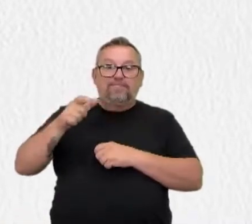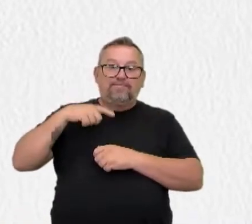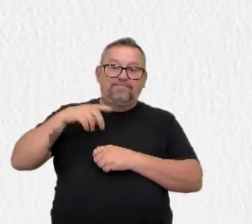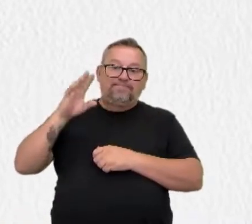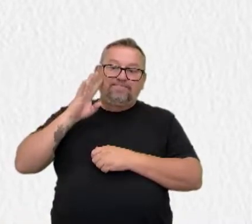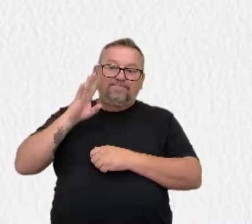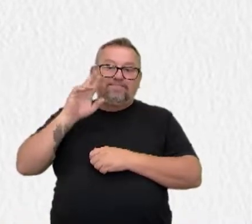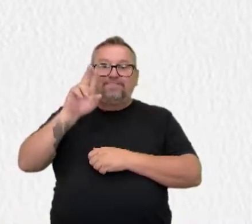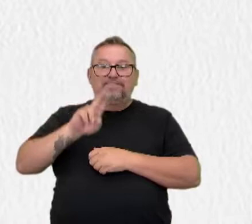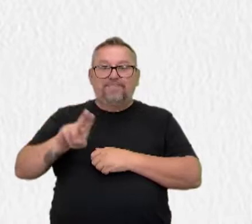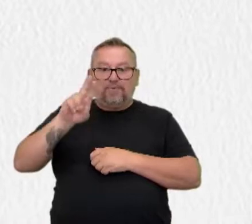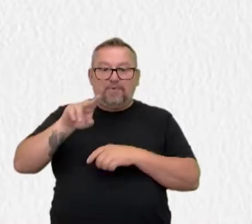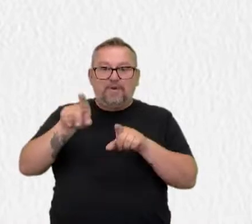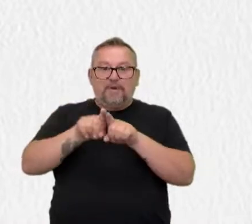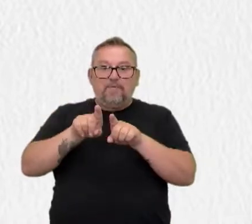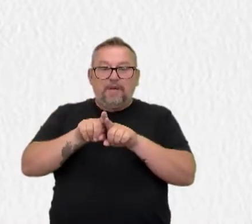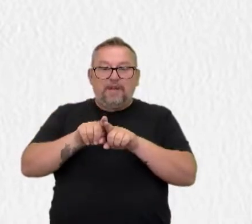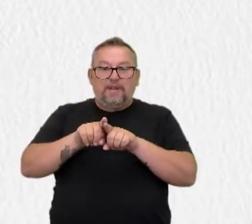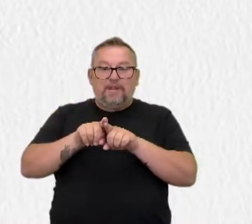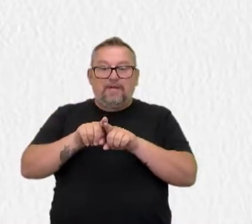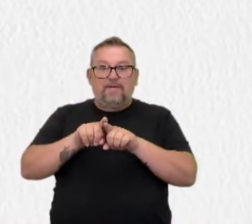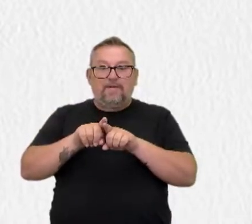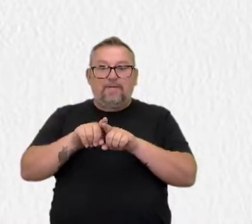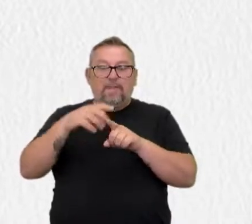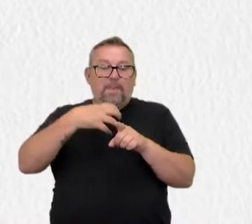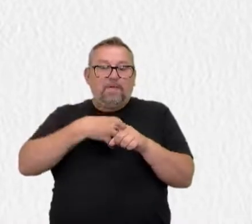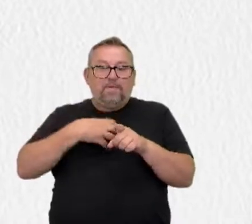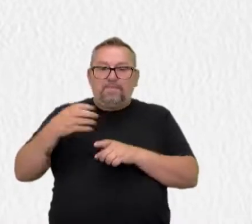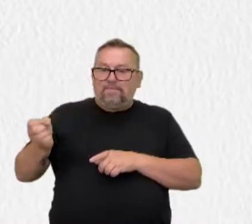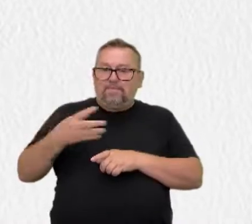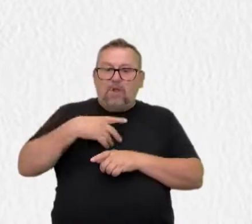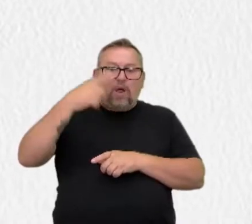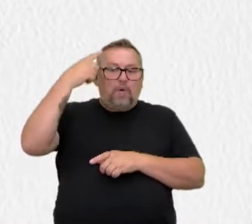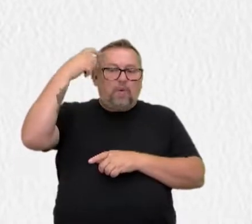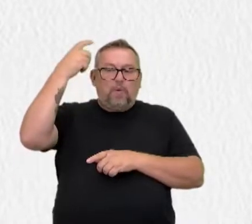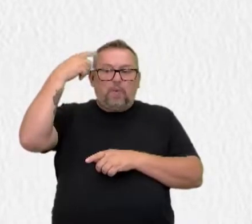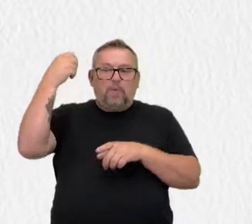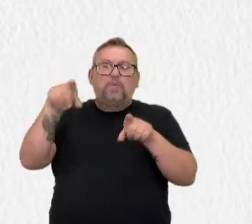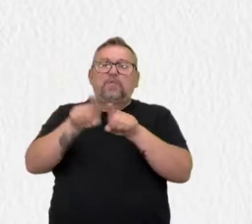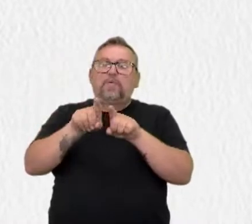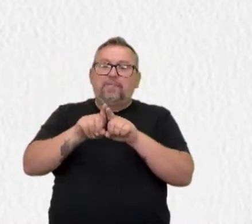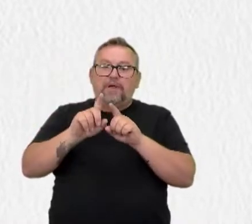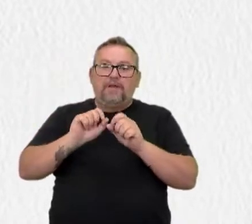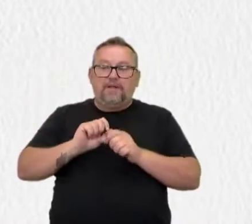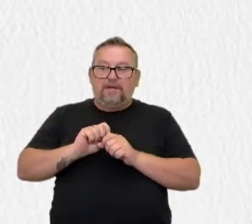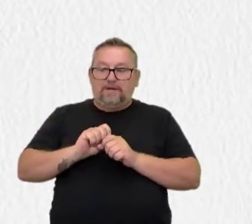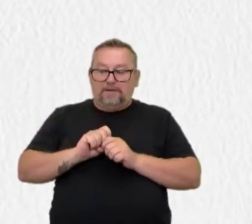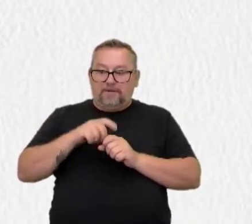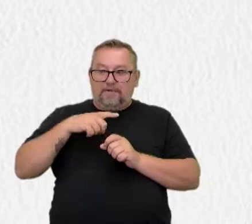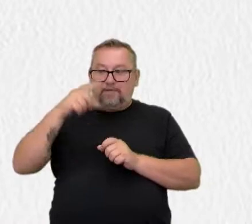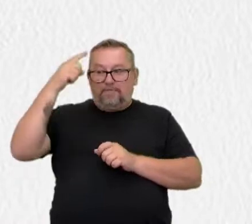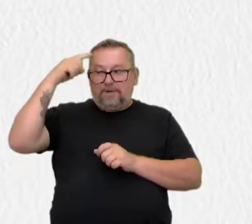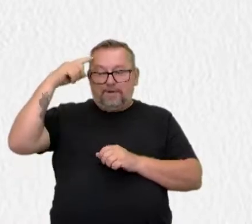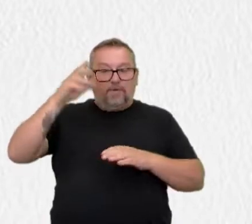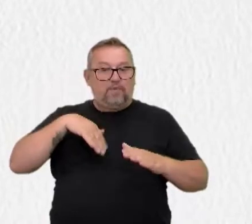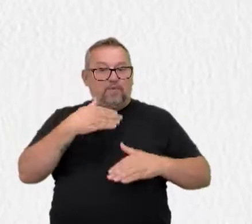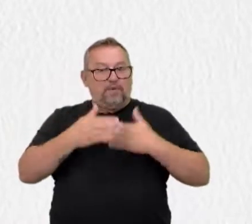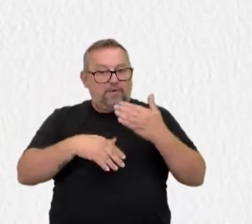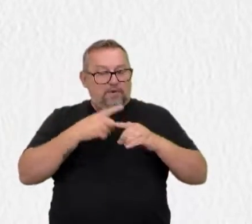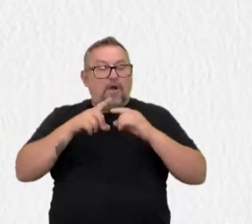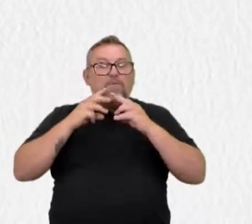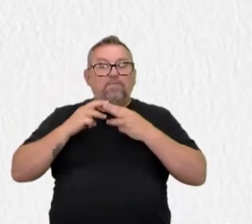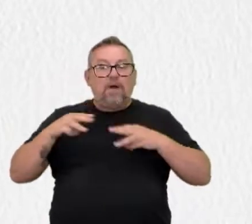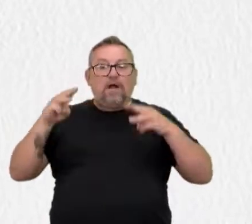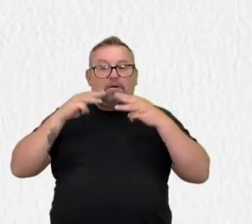foi utilizado de uma forma mais criativa dentro de uma criação, pensando no processo de marketing,